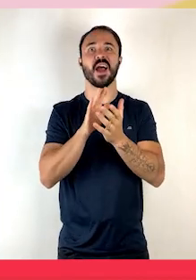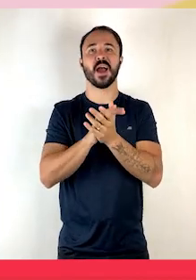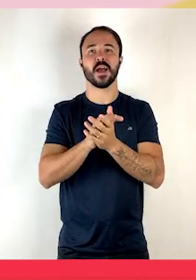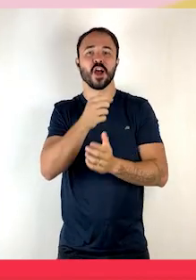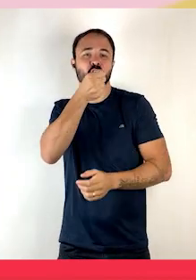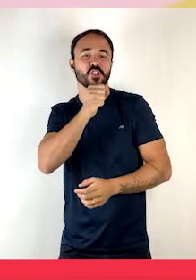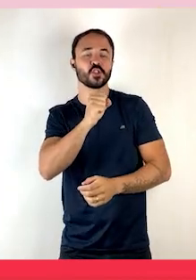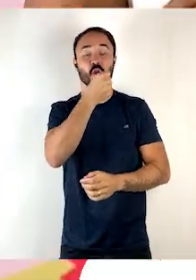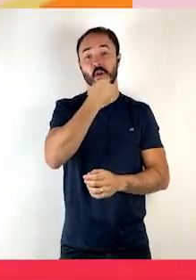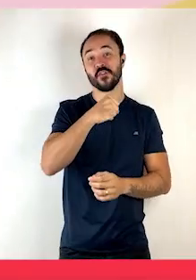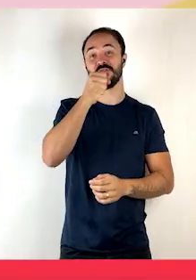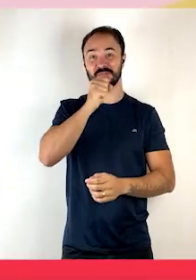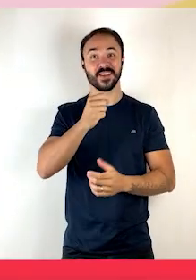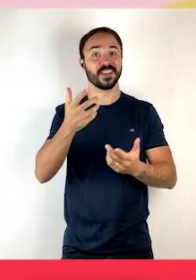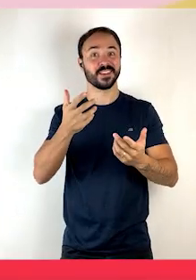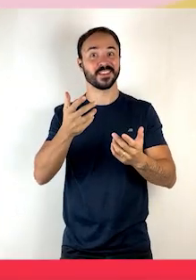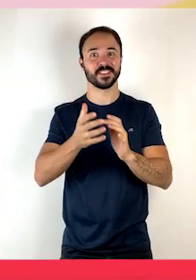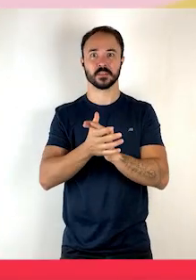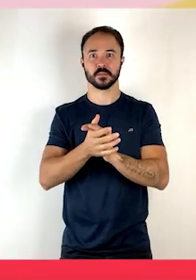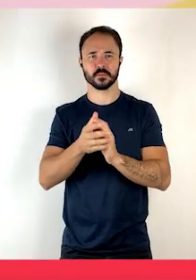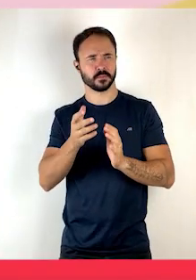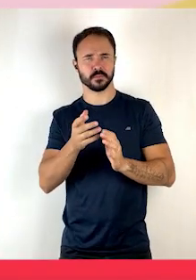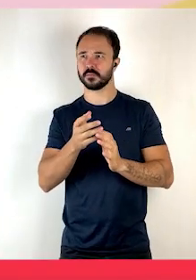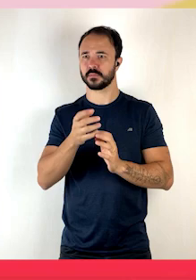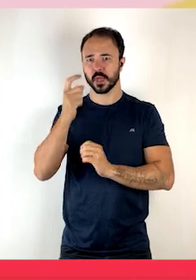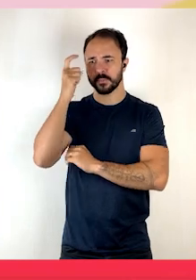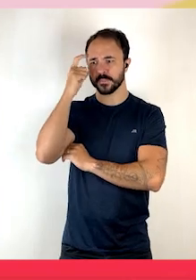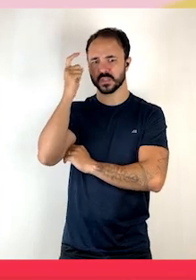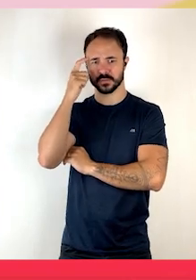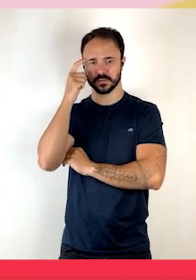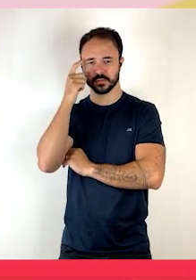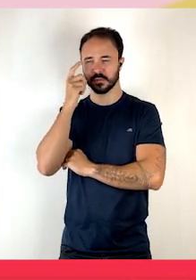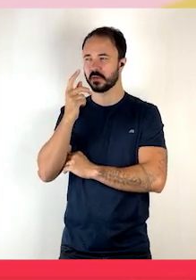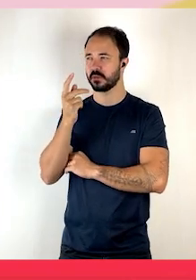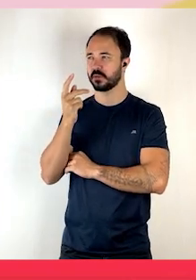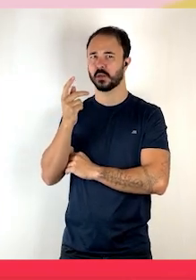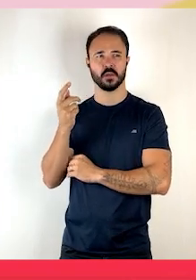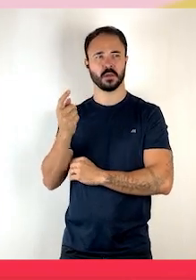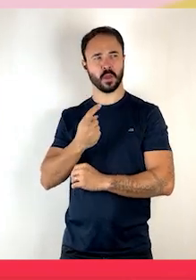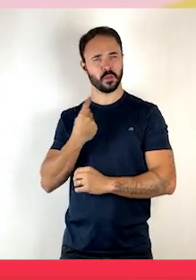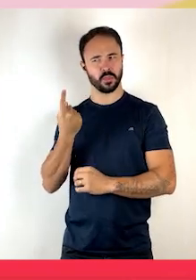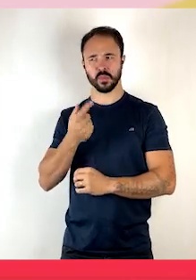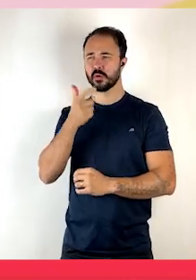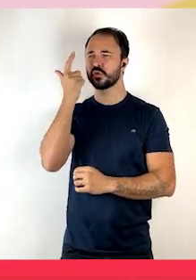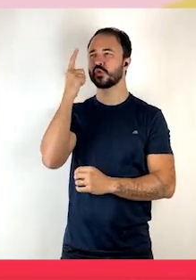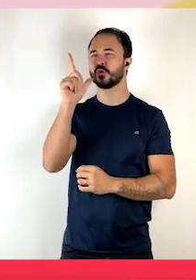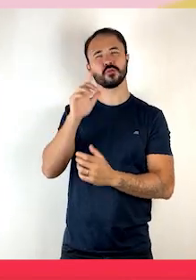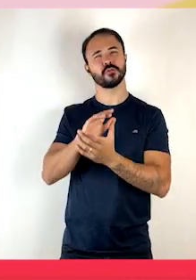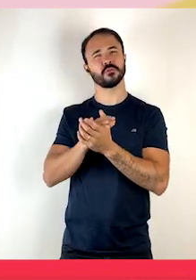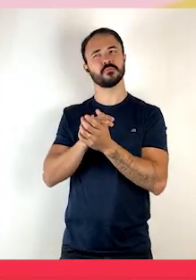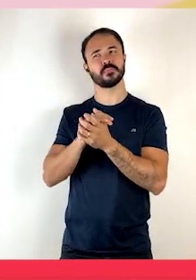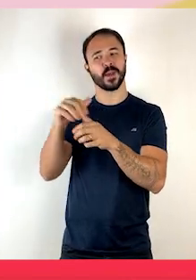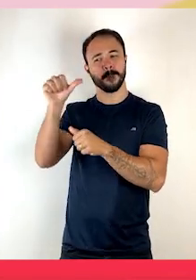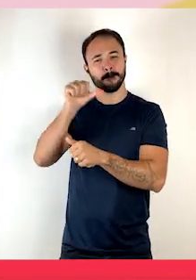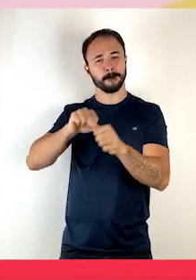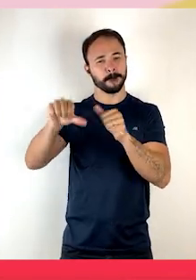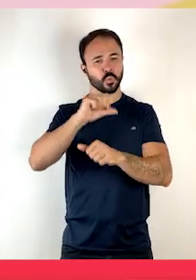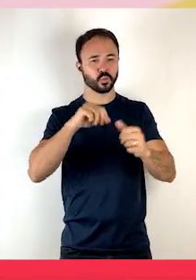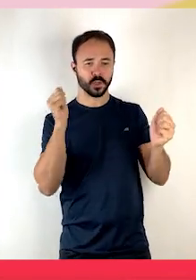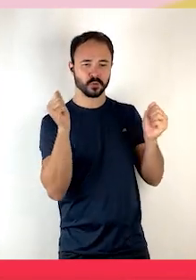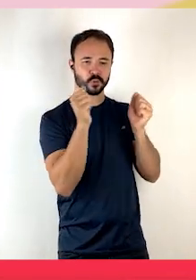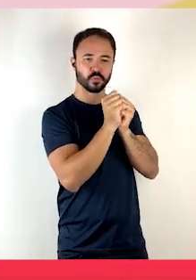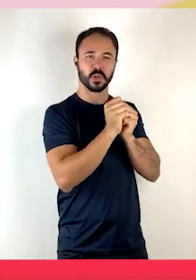um sorvete." Então, eles pensaram: "Será mesmo que a gente consegue virar, por exemplo,